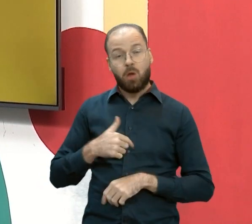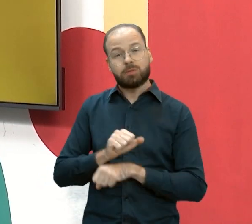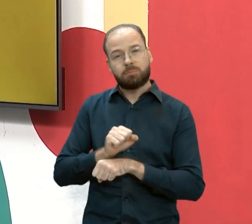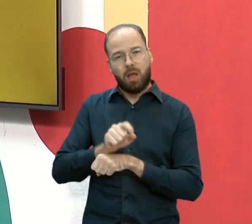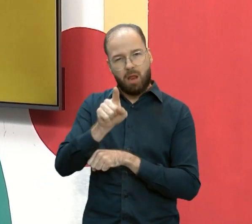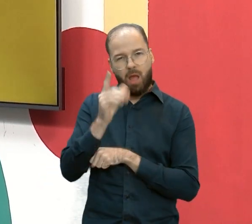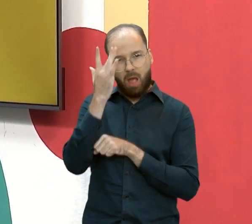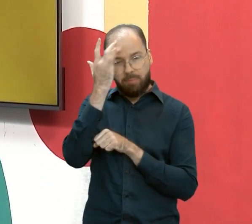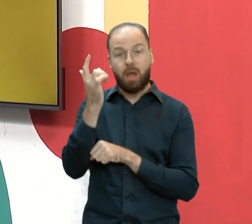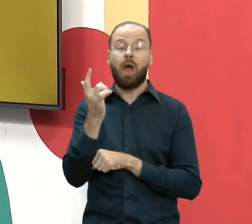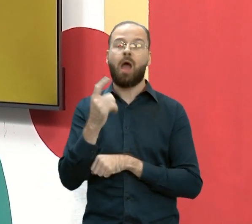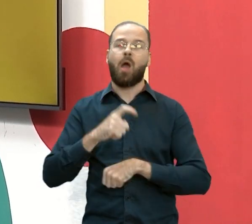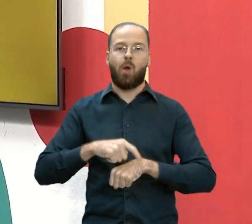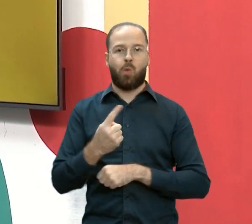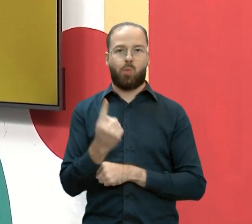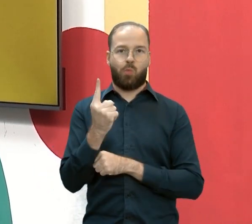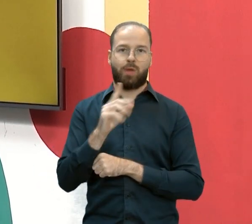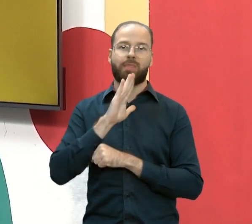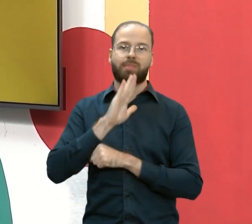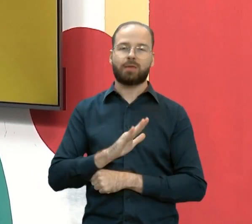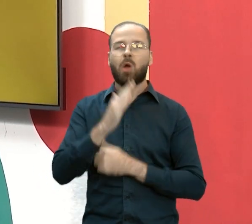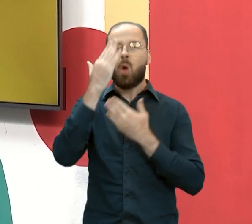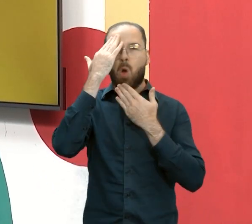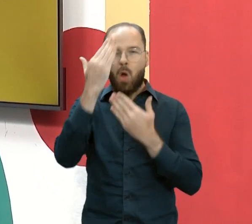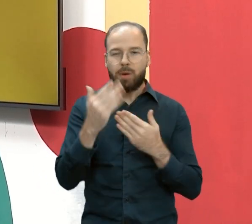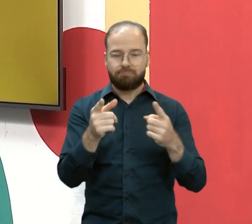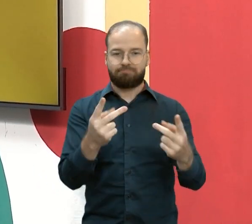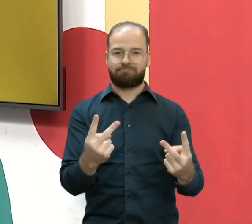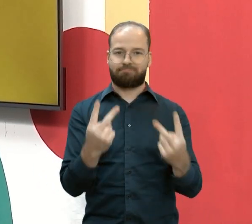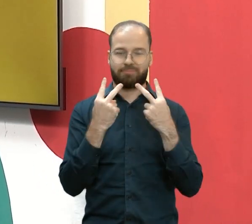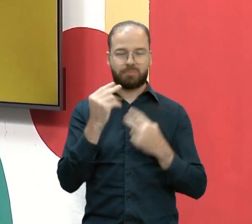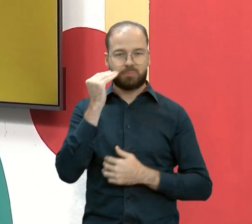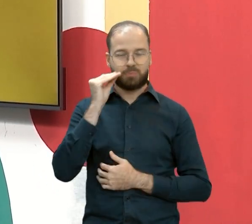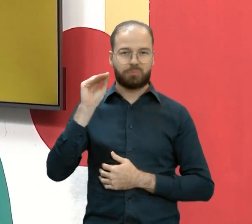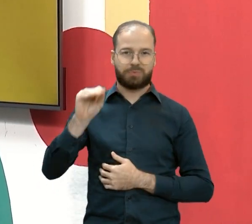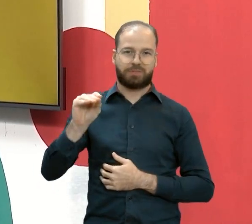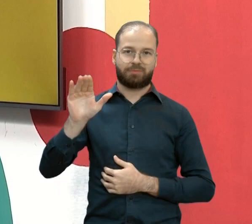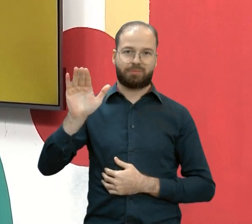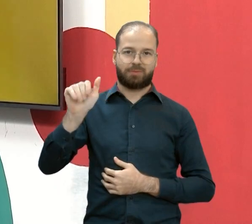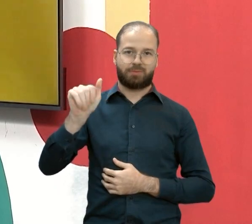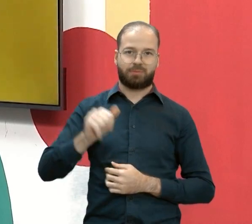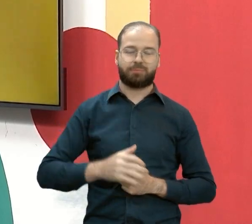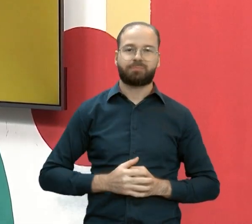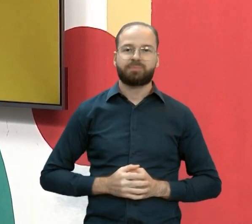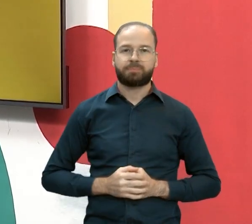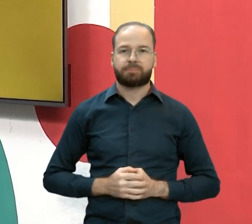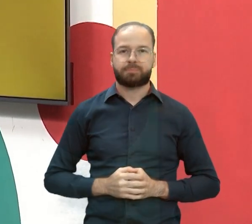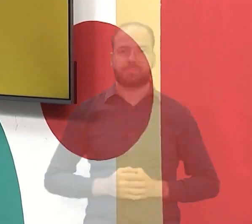1h da tarde. Muito obrigado por ficar aqui junto comigo. Beijos e até mais. Tchau!